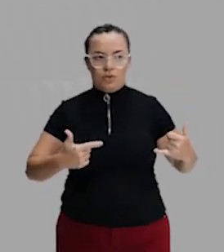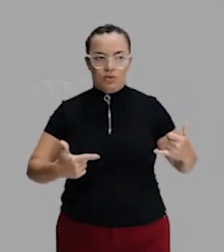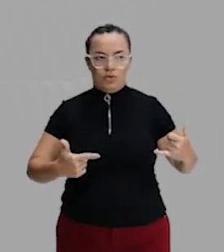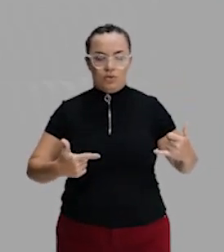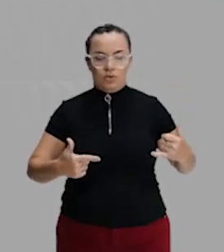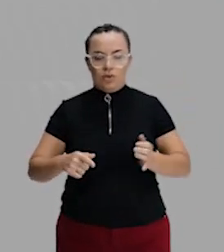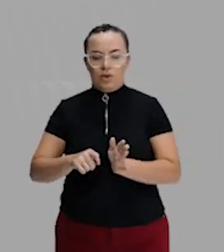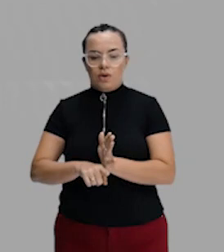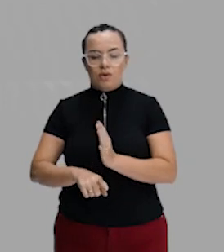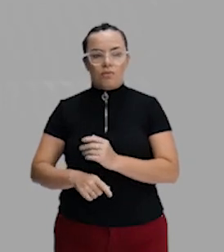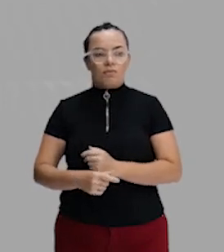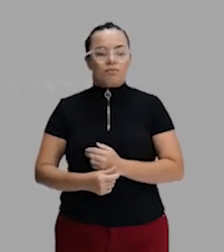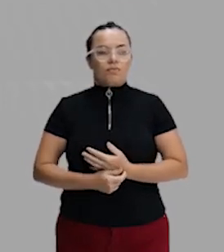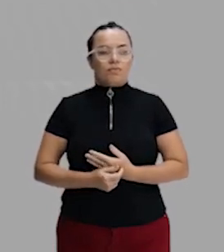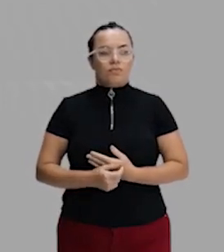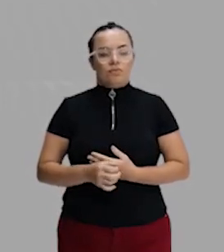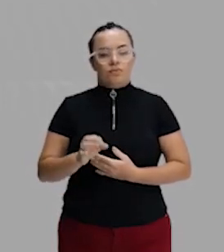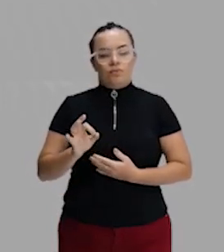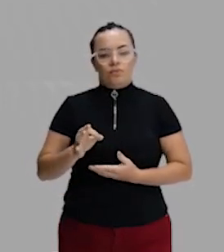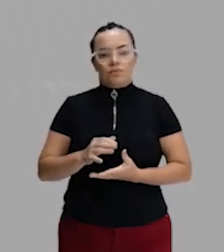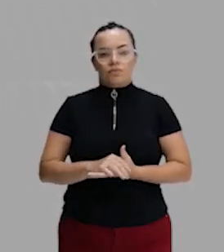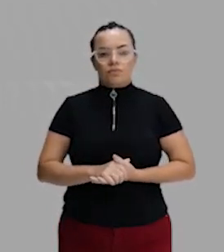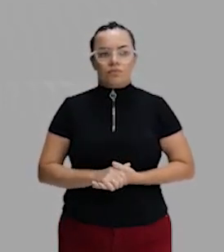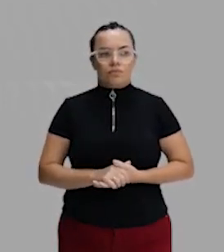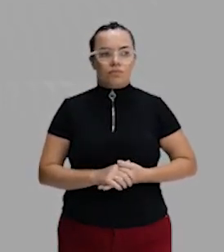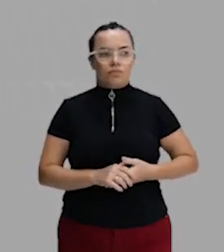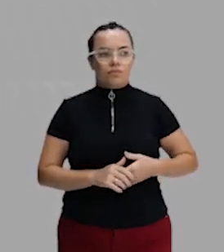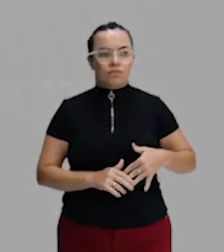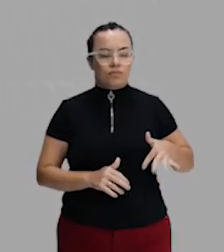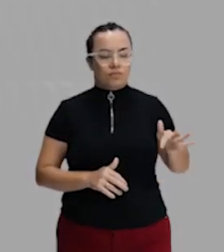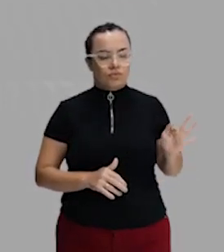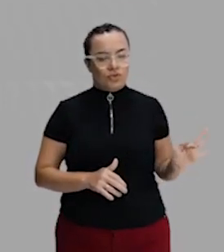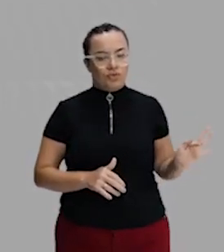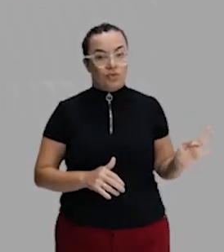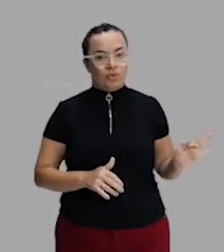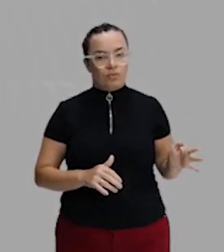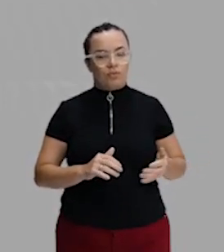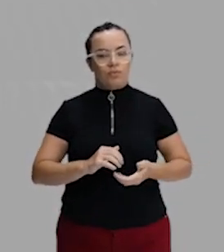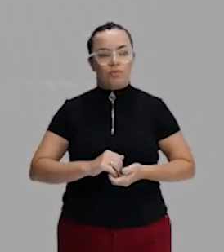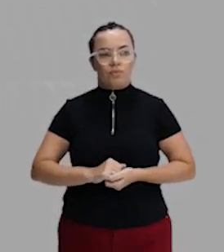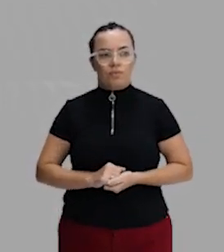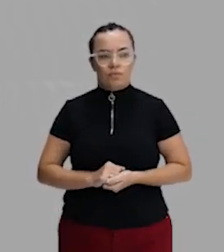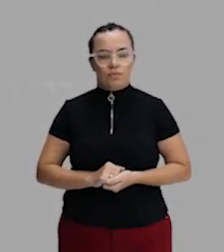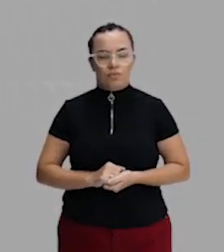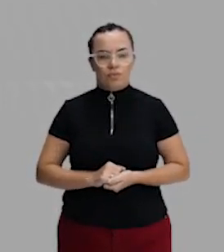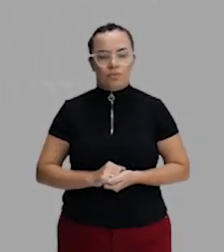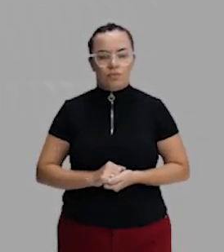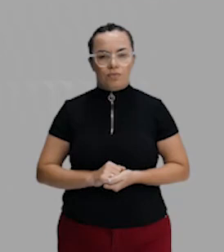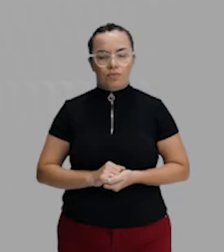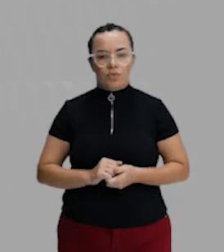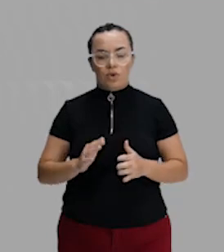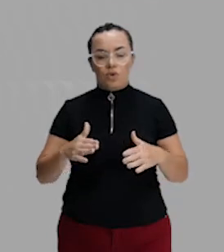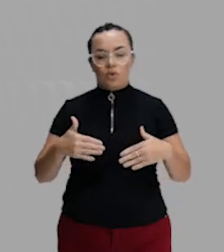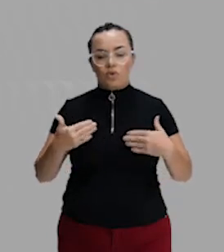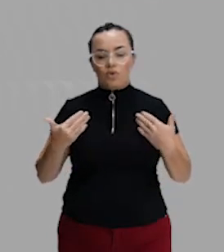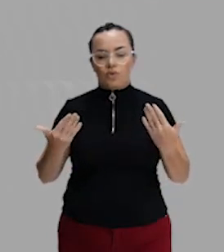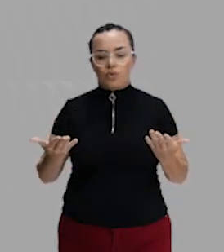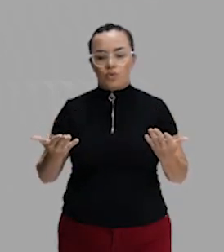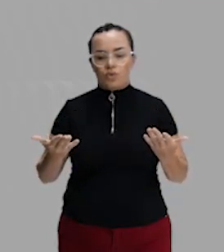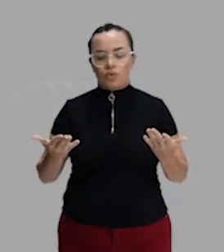Parábola. Certo? O teu eixo, a tua reta